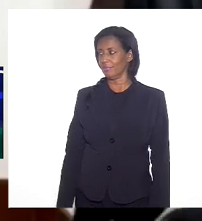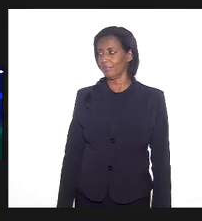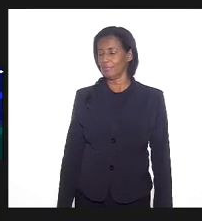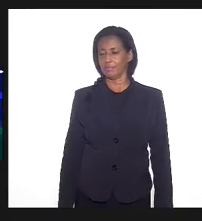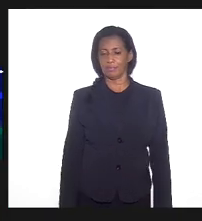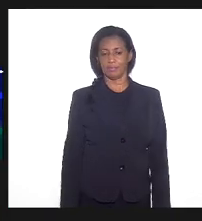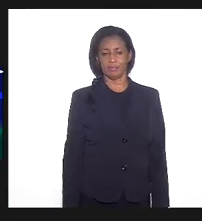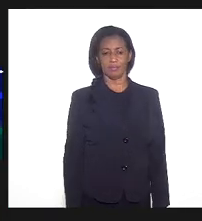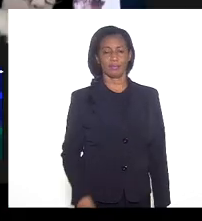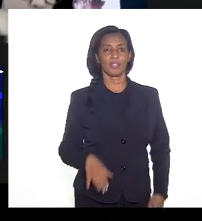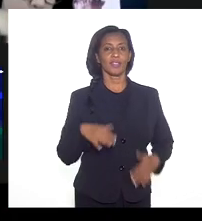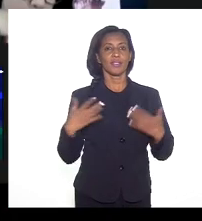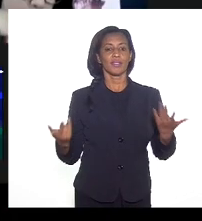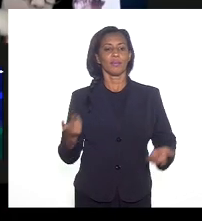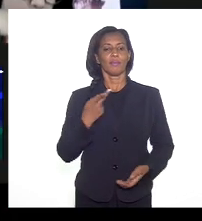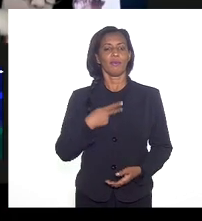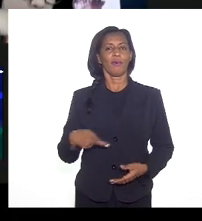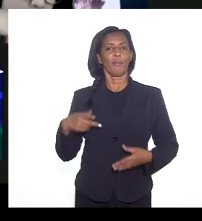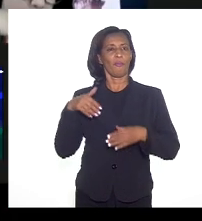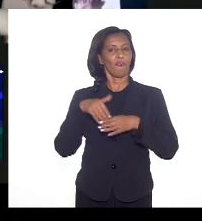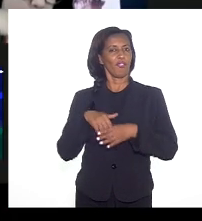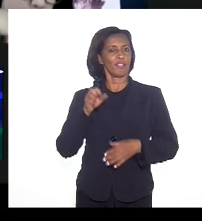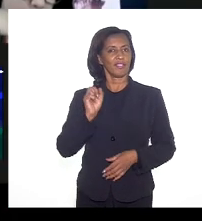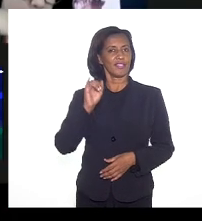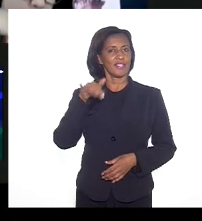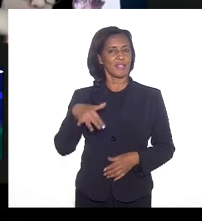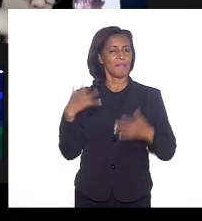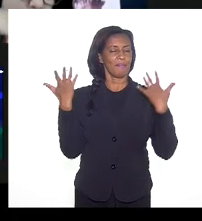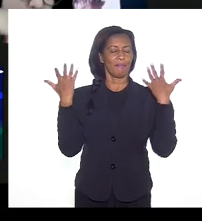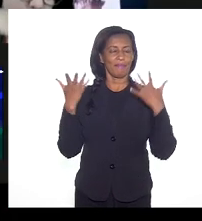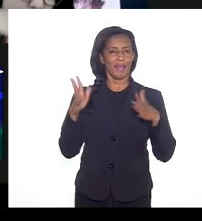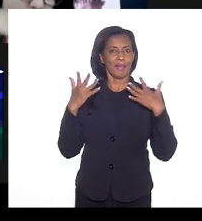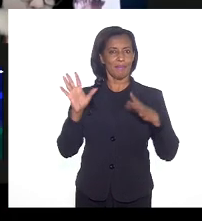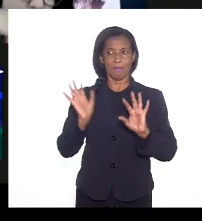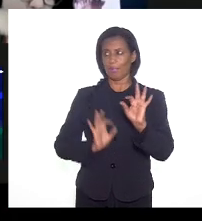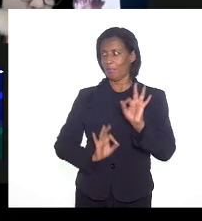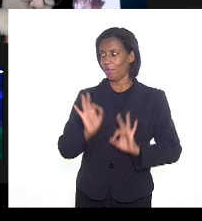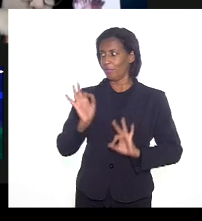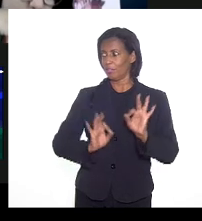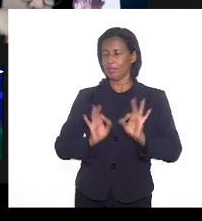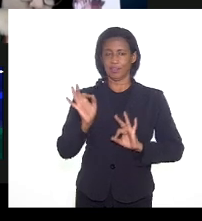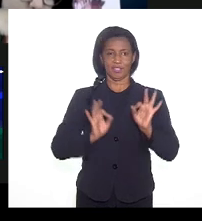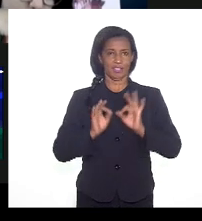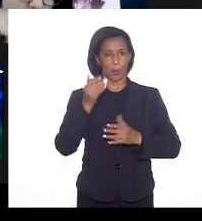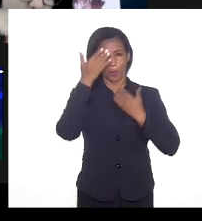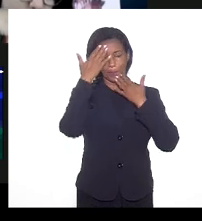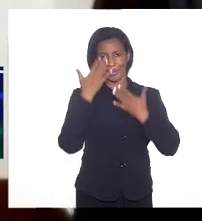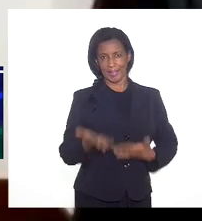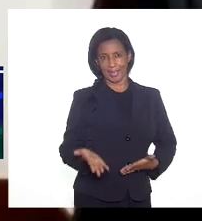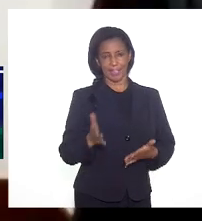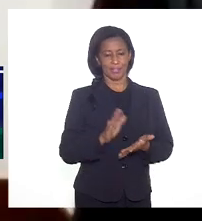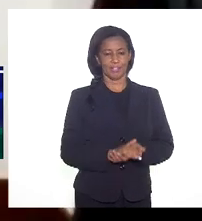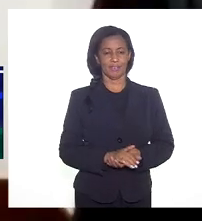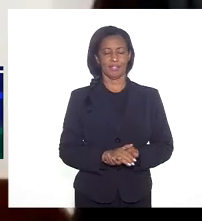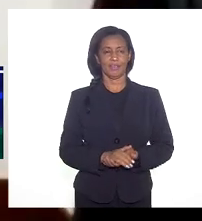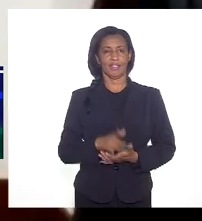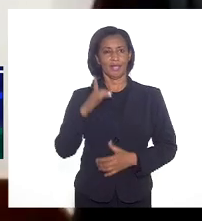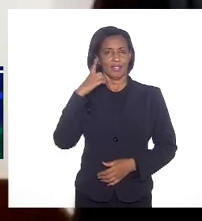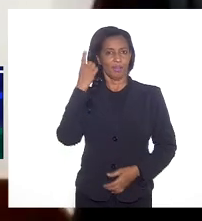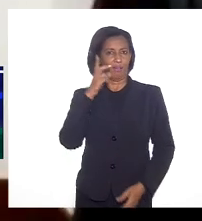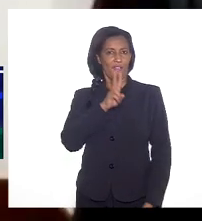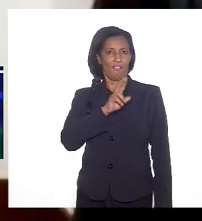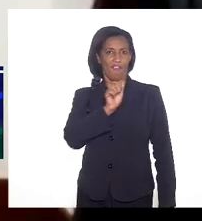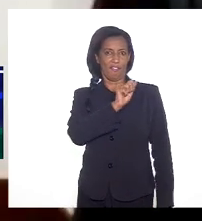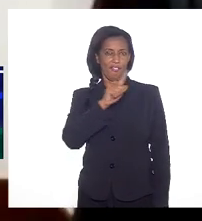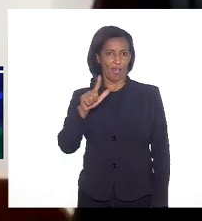senhor presidente meu voto é sim e parabéns pela iniciativa obrigado deputado Valdo Seasa